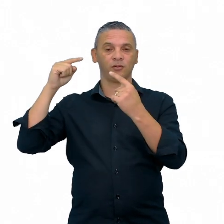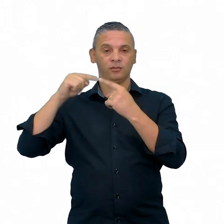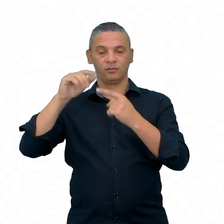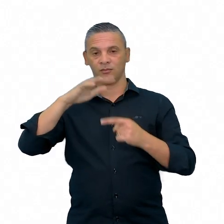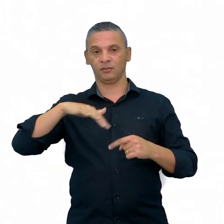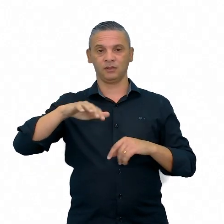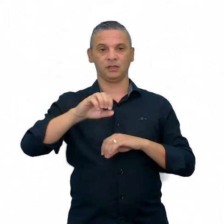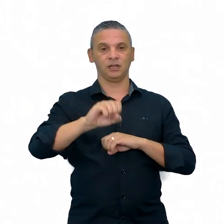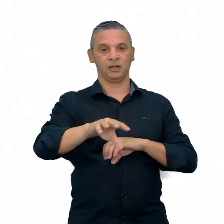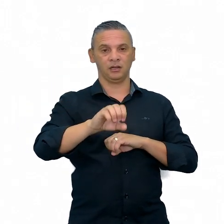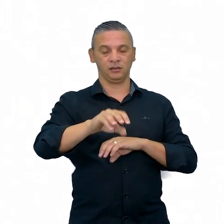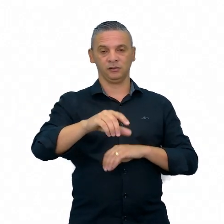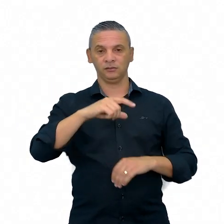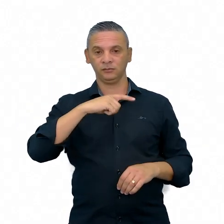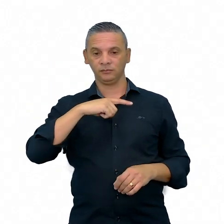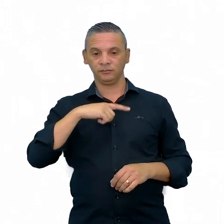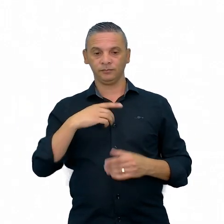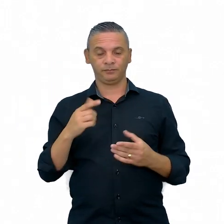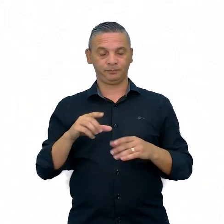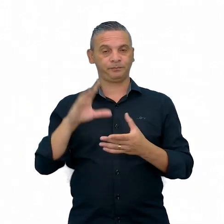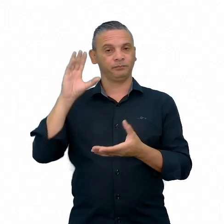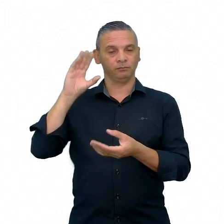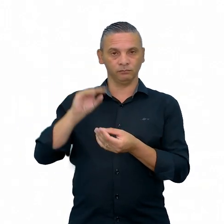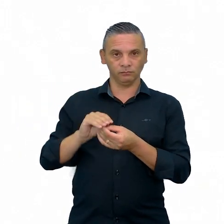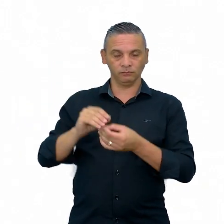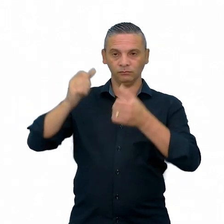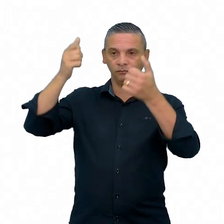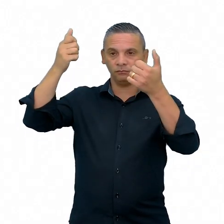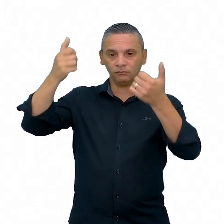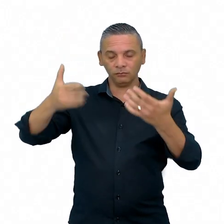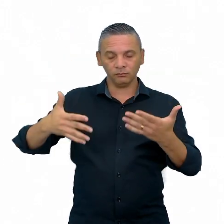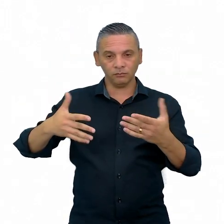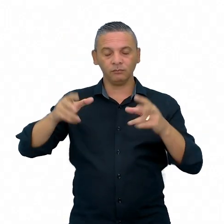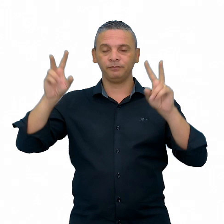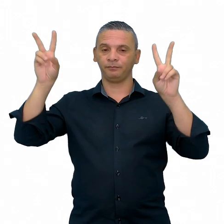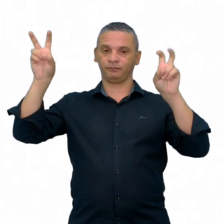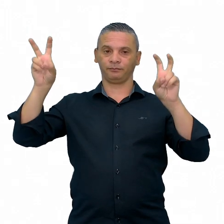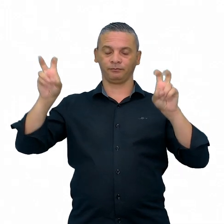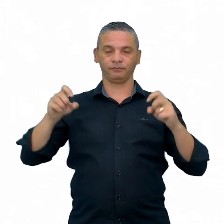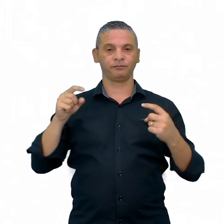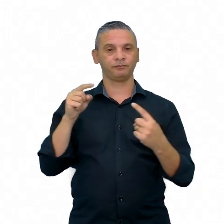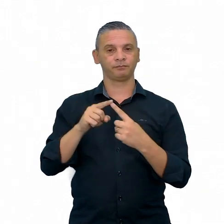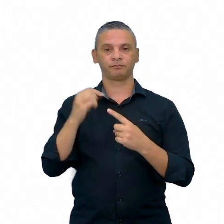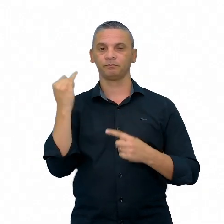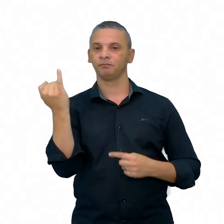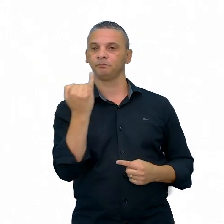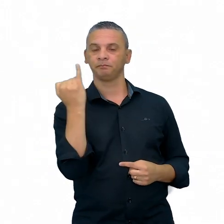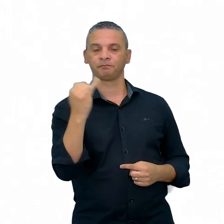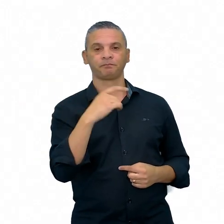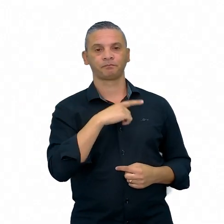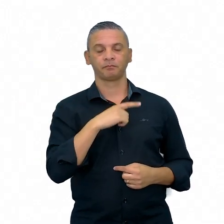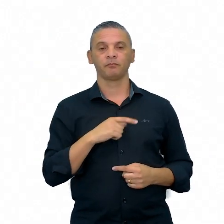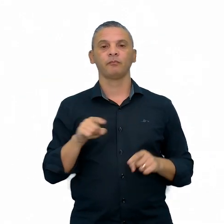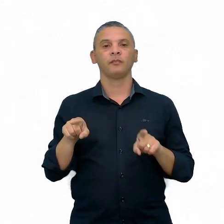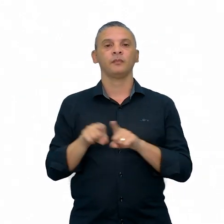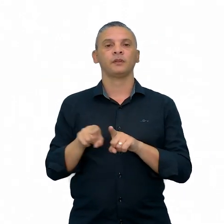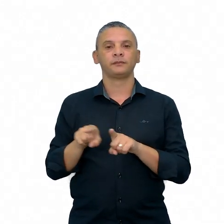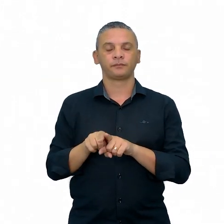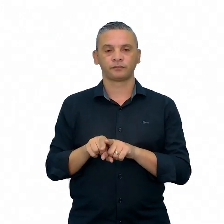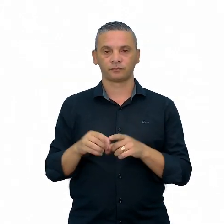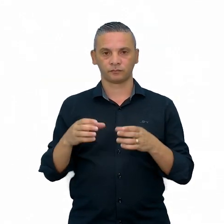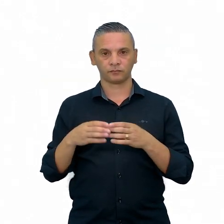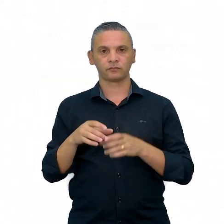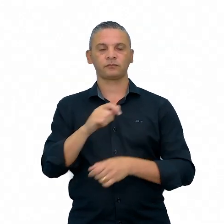dessas aulas, para a sistematização desse assunto, né, que ele é muito amplo e que também esses estudantes,